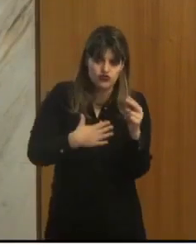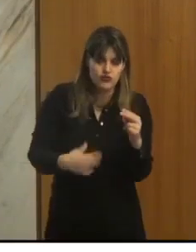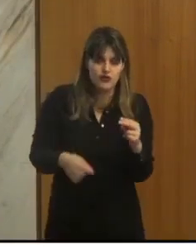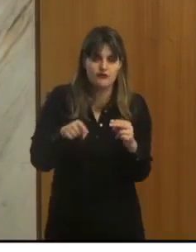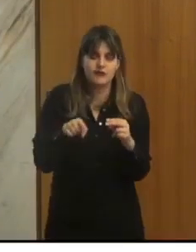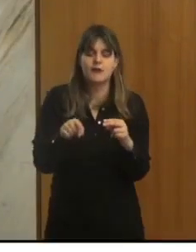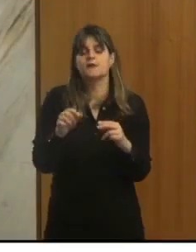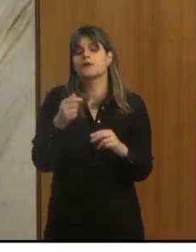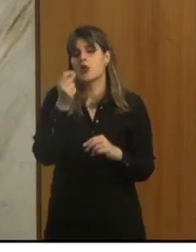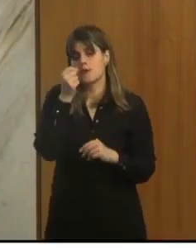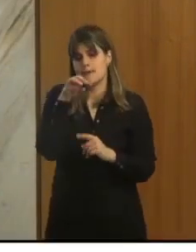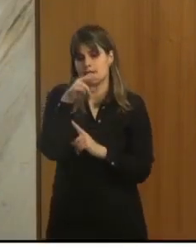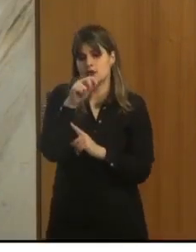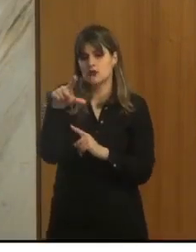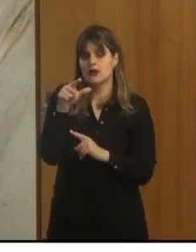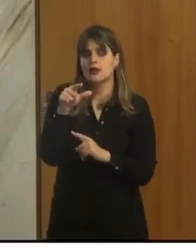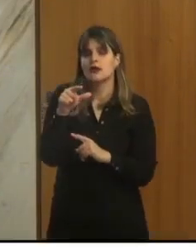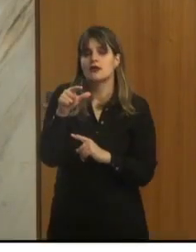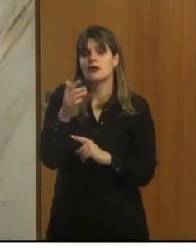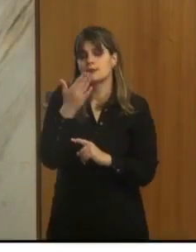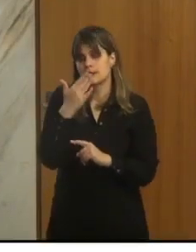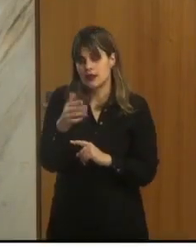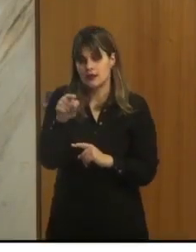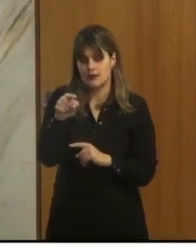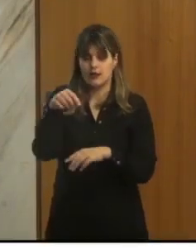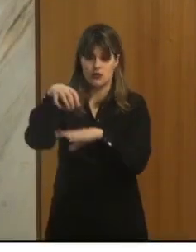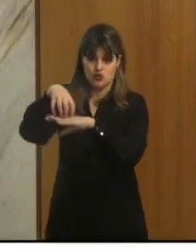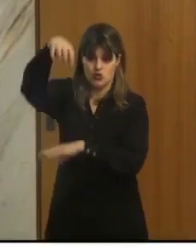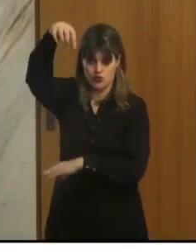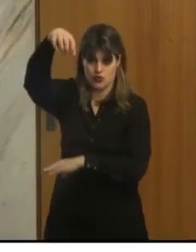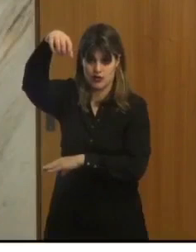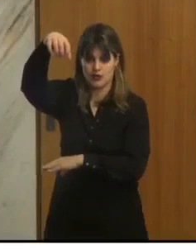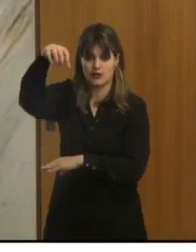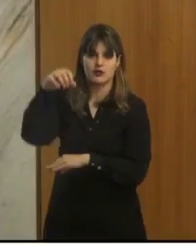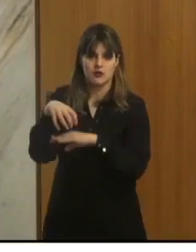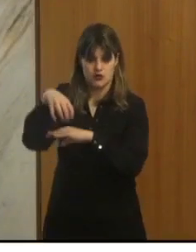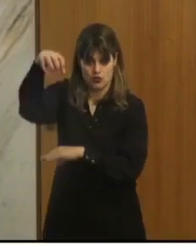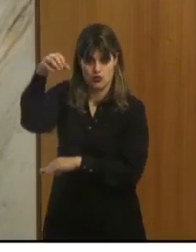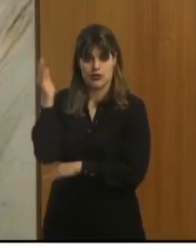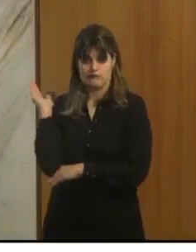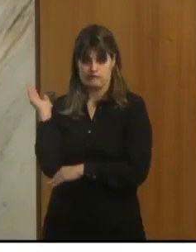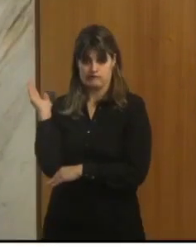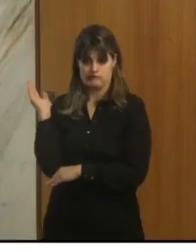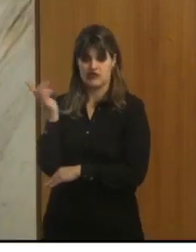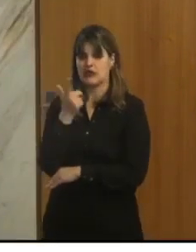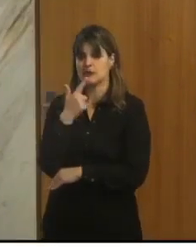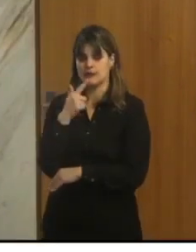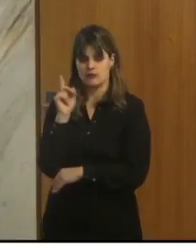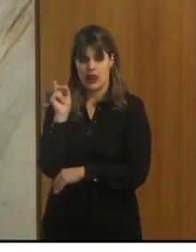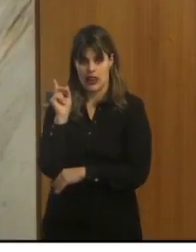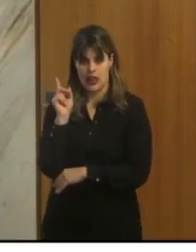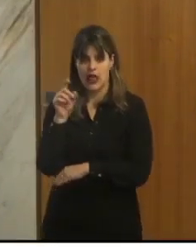vai mandar fazer a cruz, a torre, que está a torre sueste, esta torre que nós percebemos ali, é